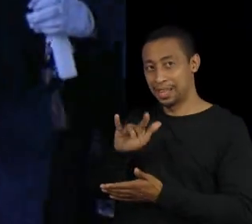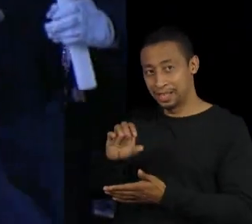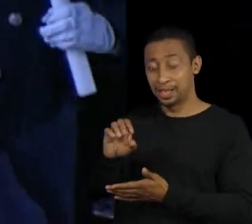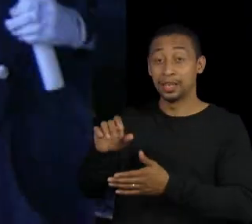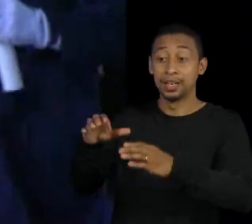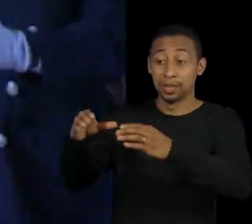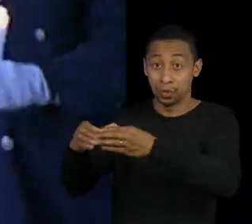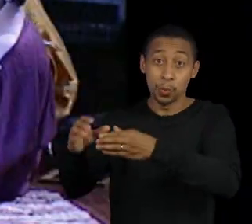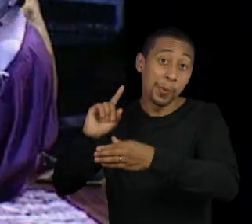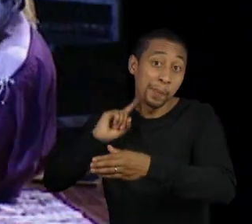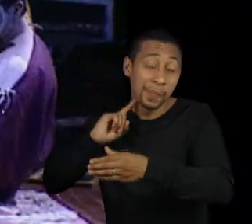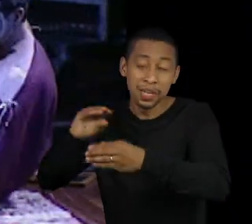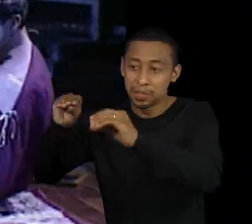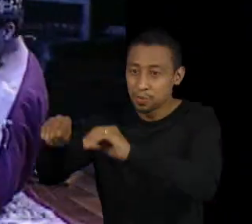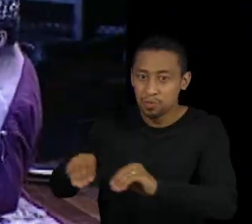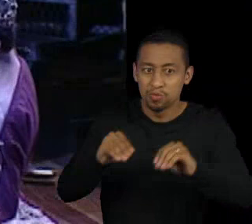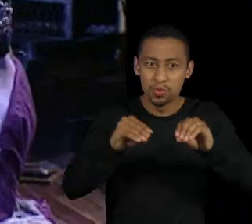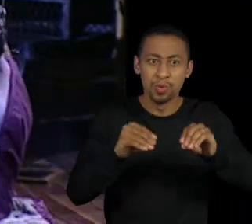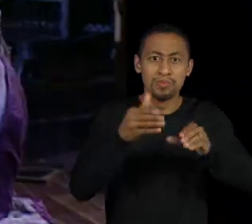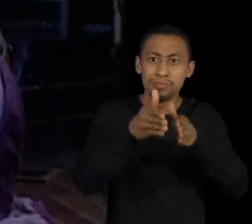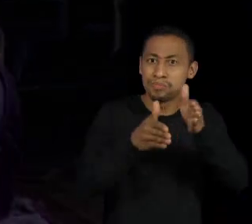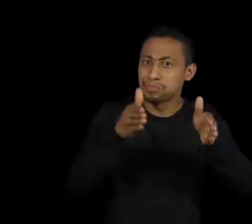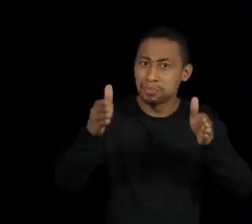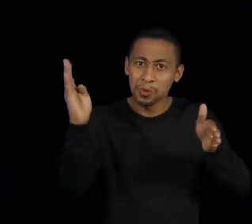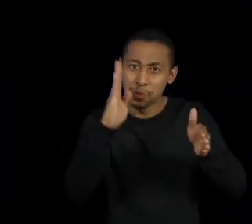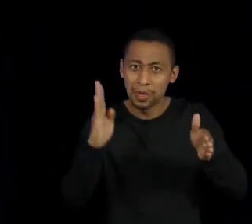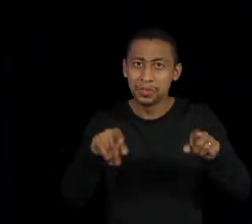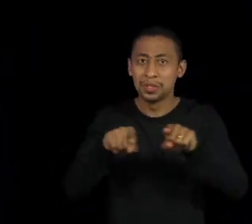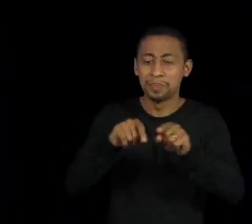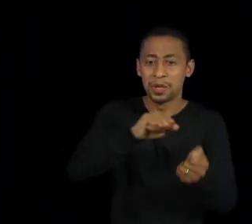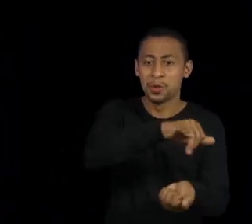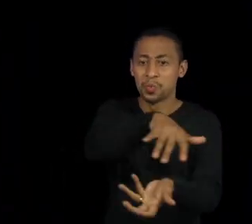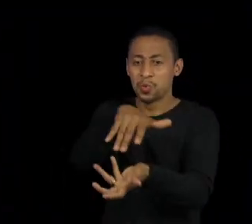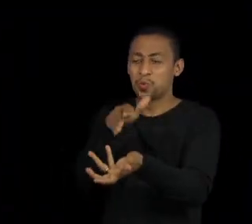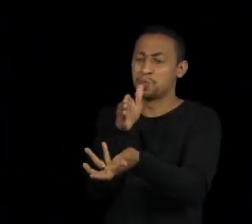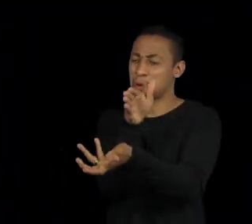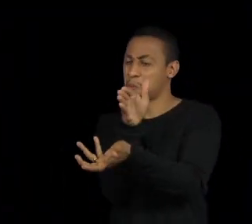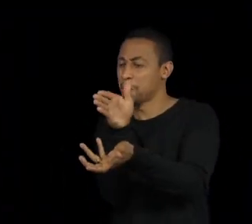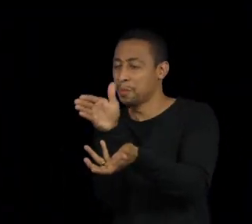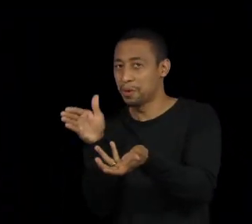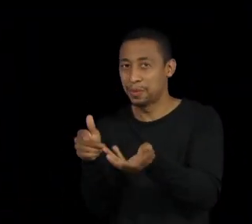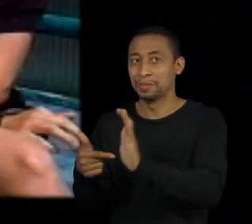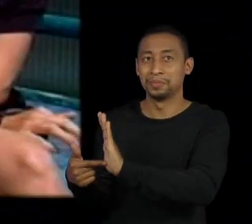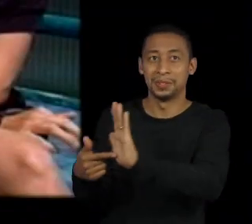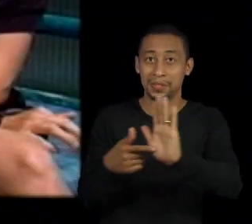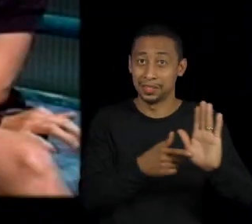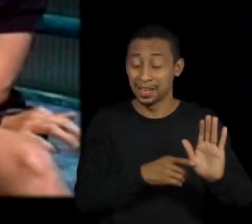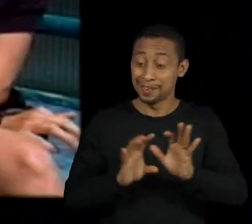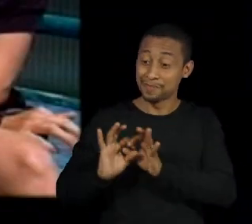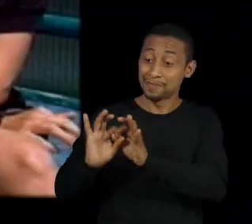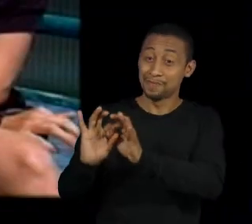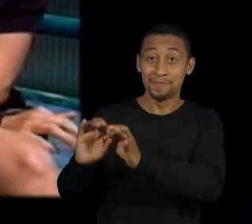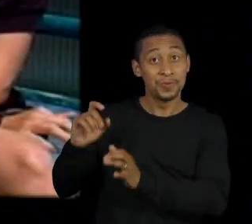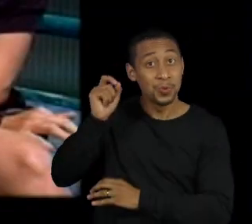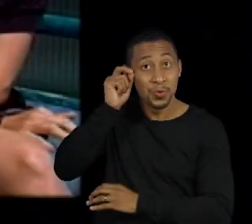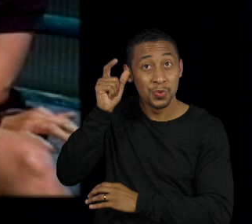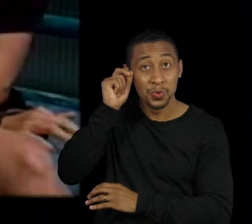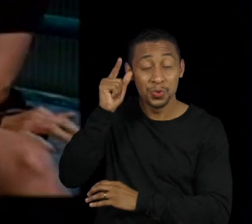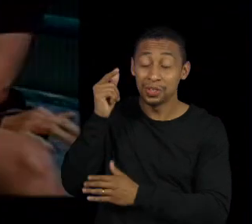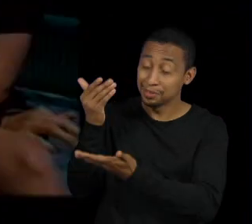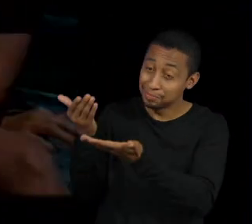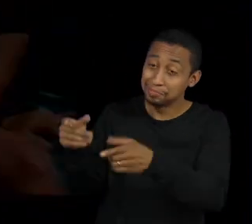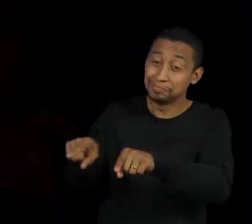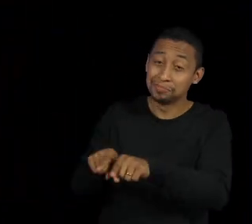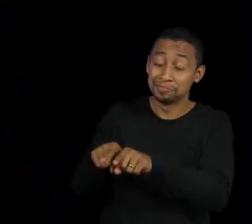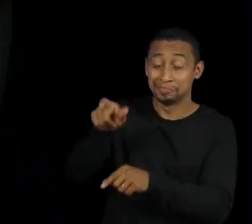ganhar os palcos do Brasil e do mundo. Laços culturais são difíceis de se romper. Assim aconteceu com